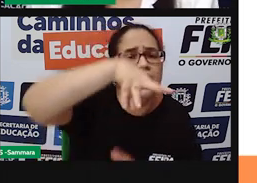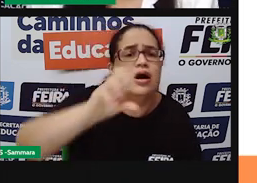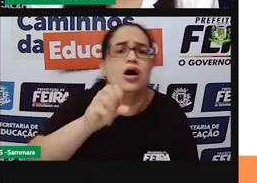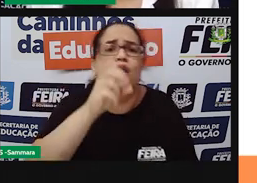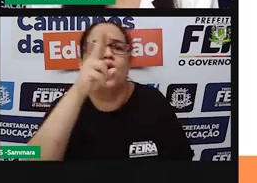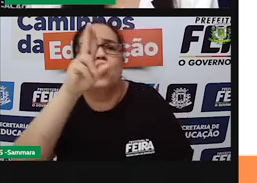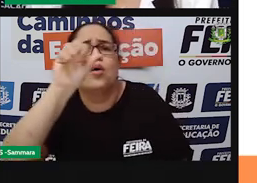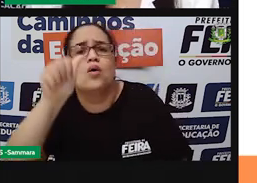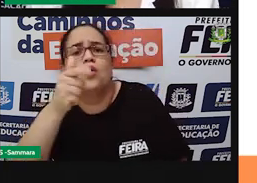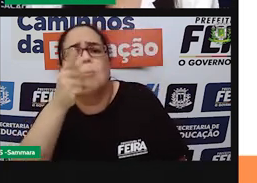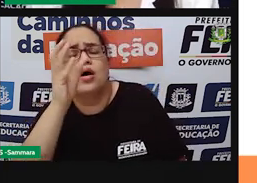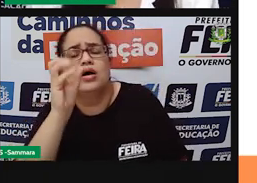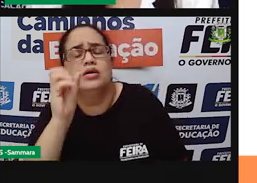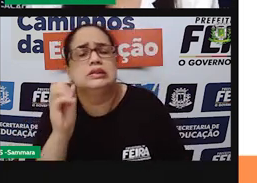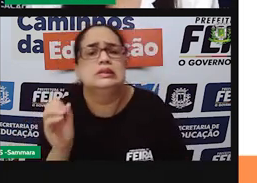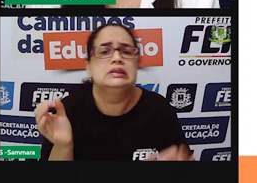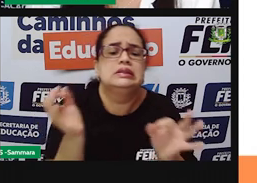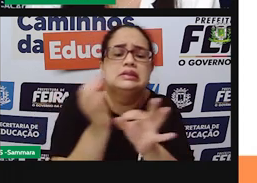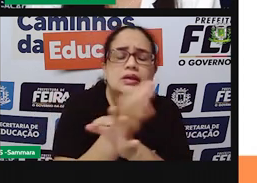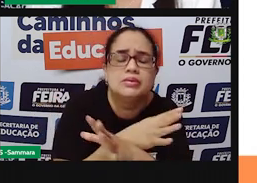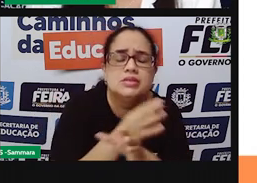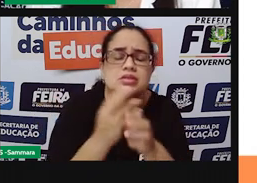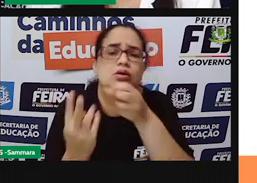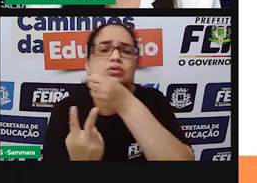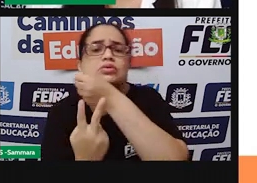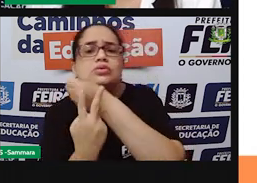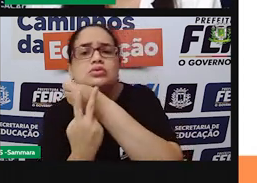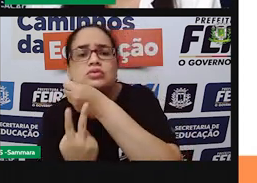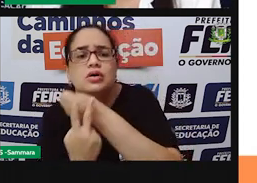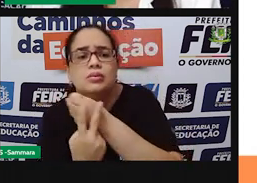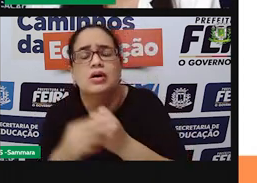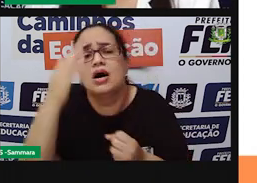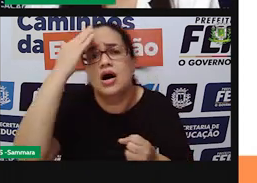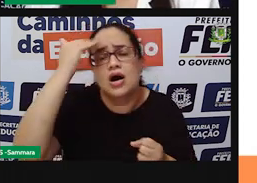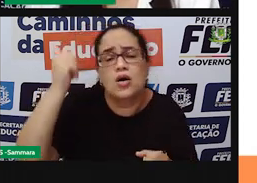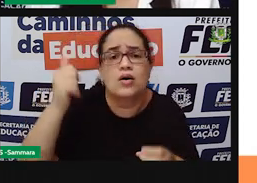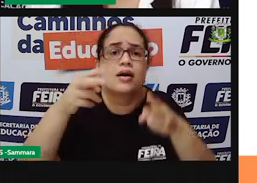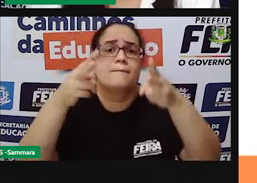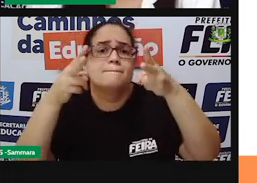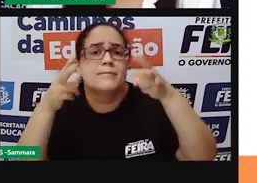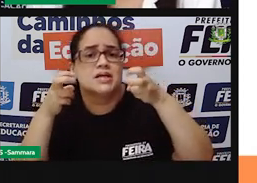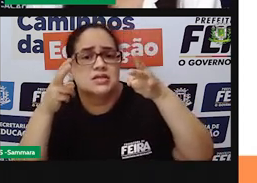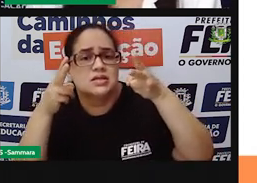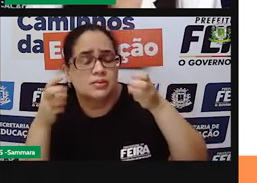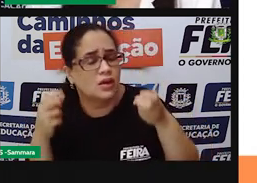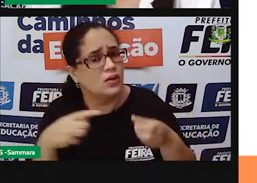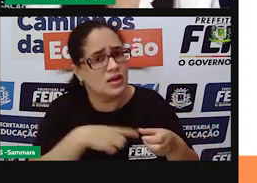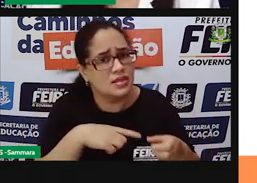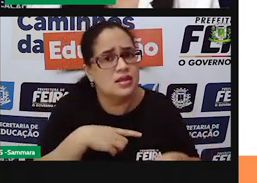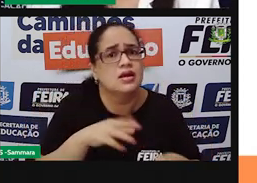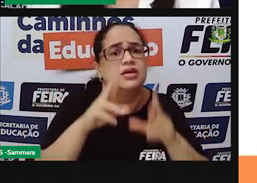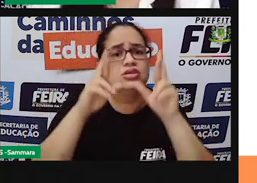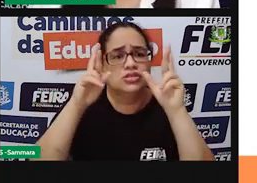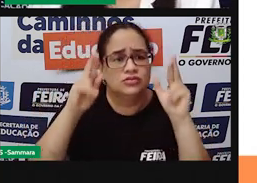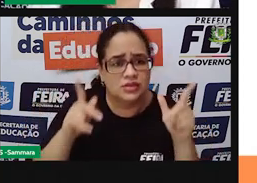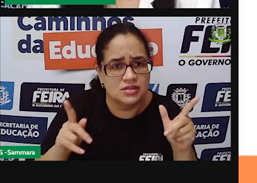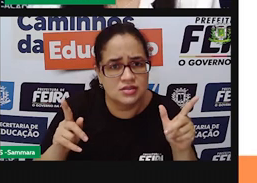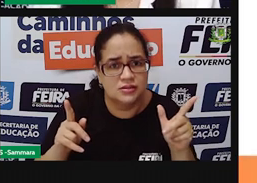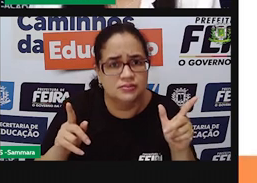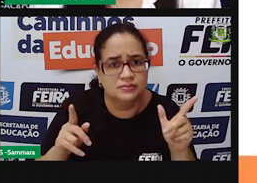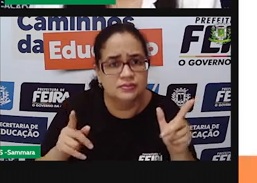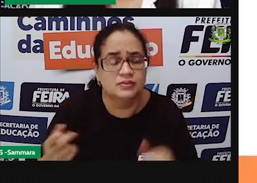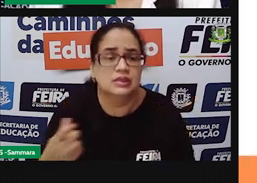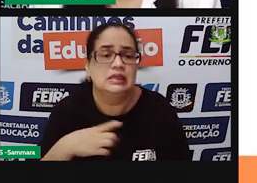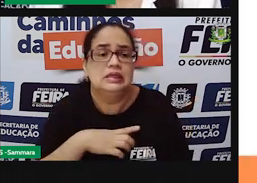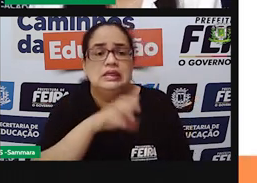O AM na terminação do verbo. E agora aí, a gente já percebeu que existem algumas diferenças. Se não, né,